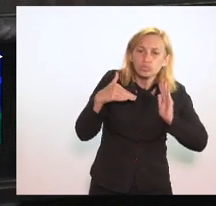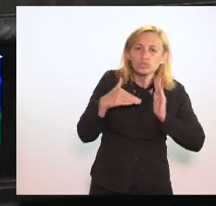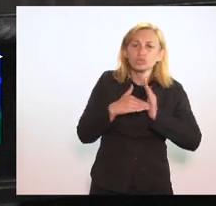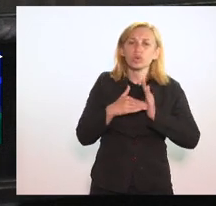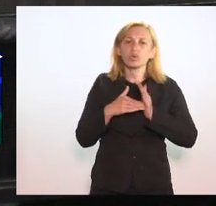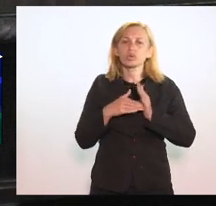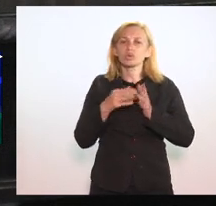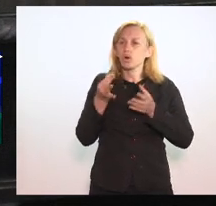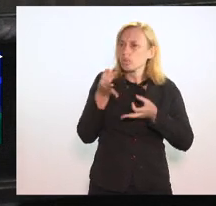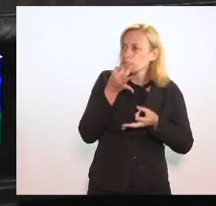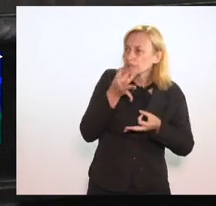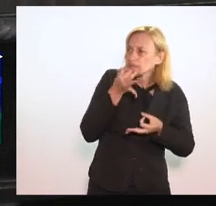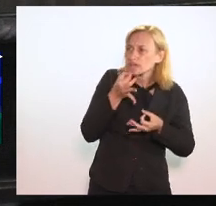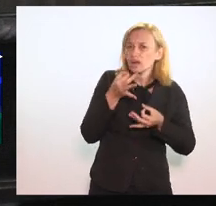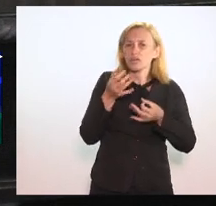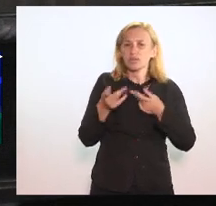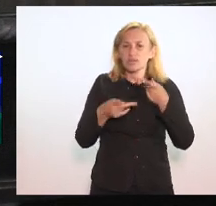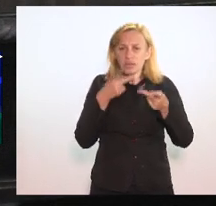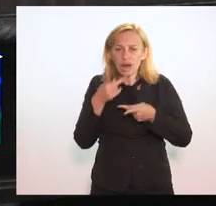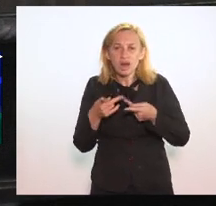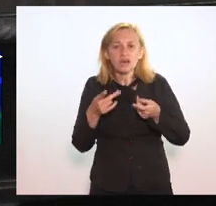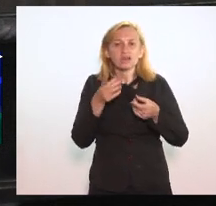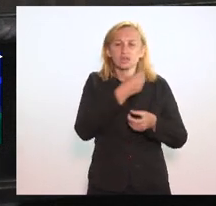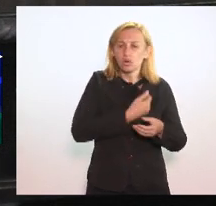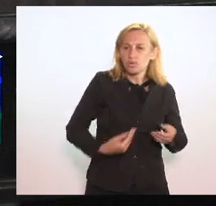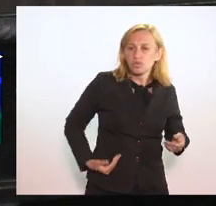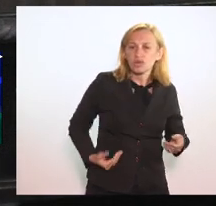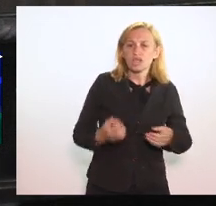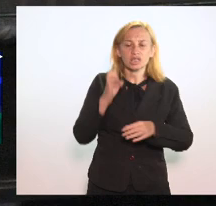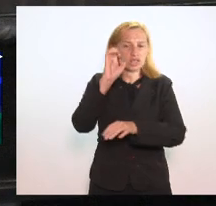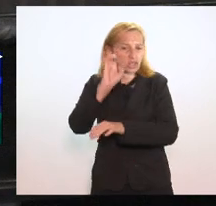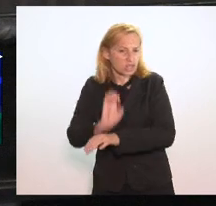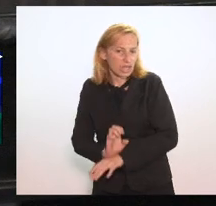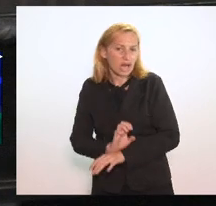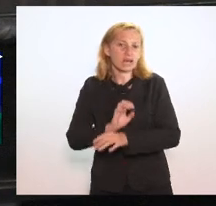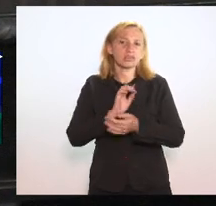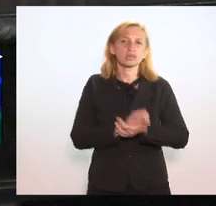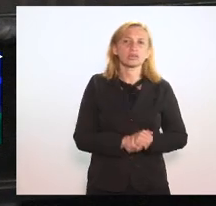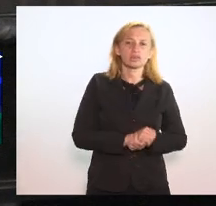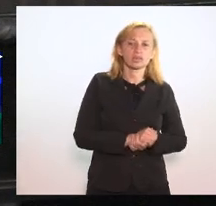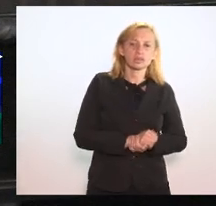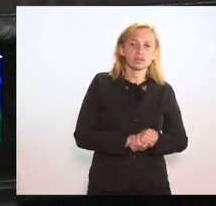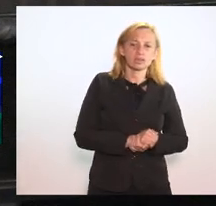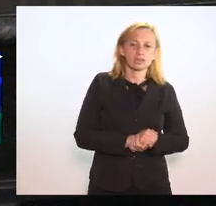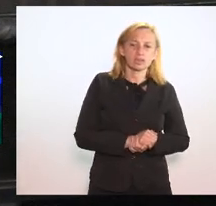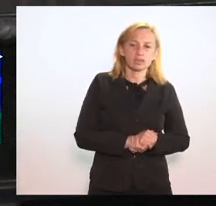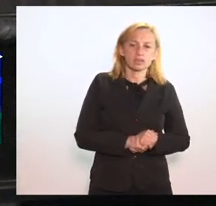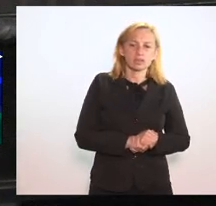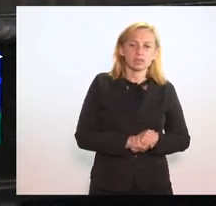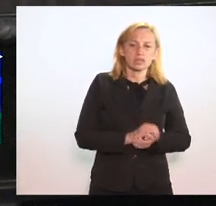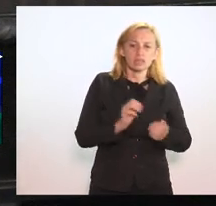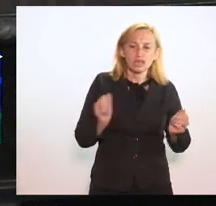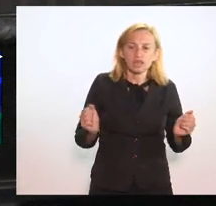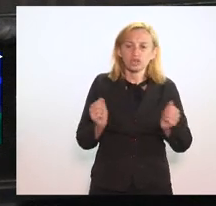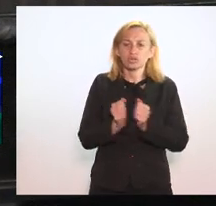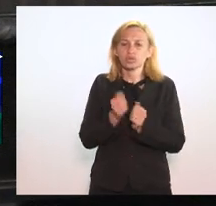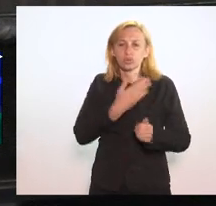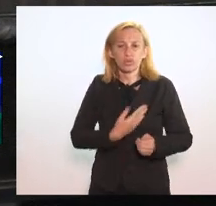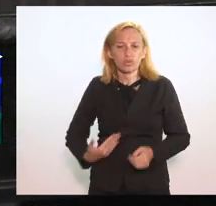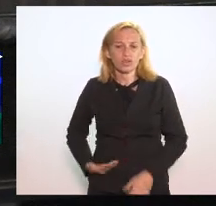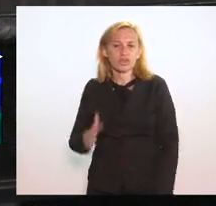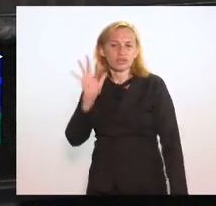argumentação de que o Governo do Estado está enterro em interlocução com o governo federal